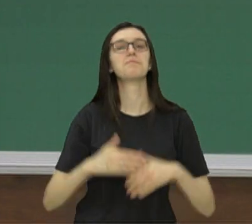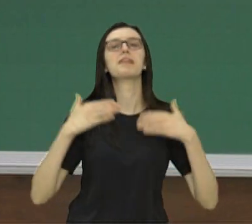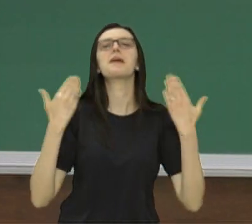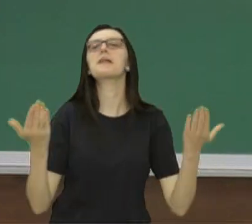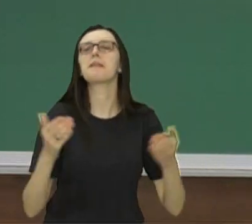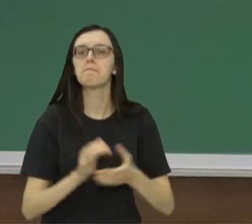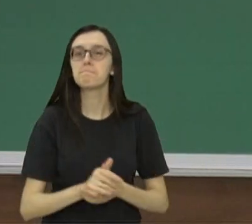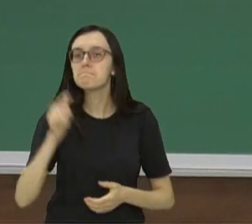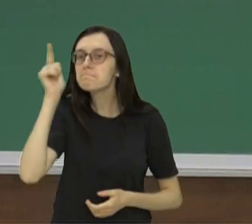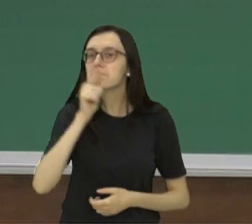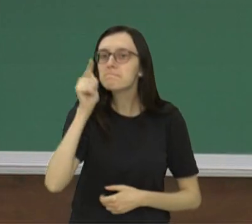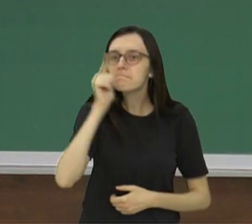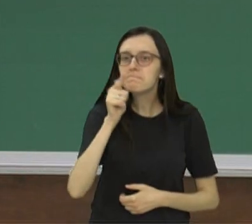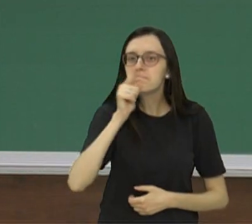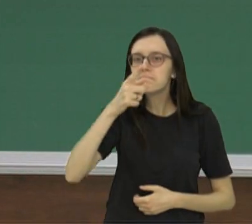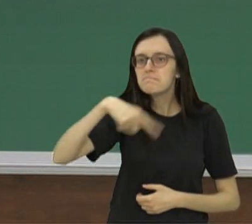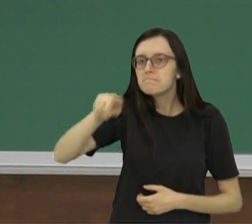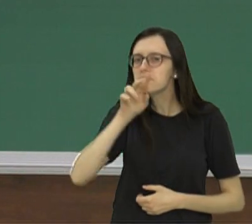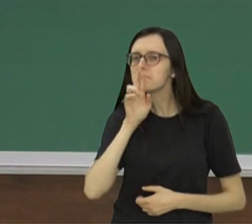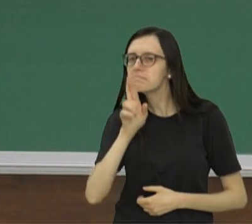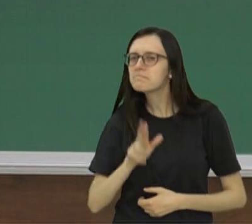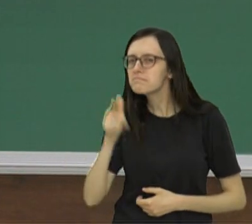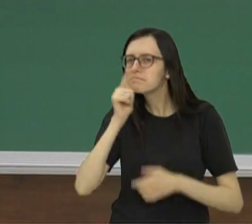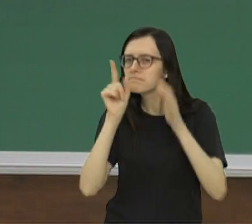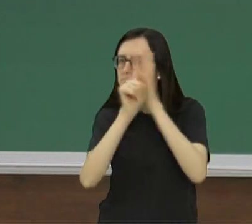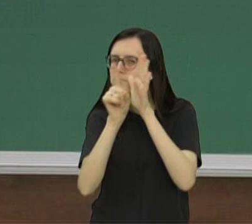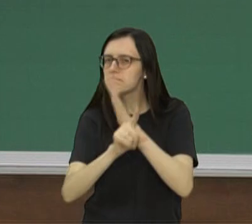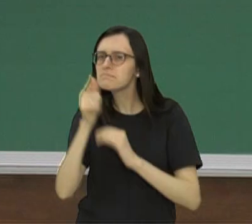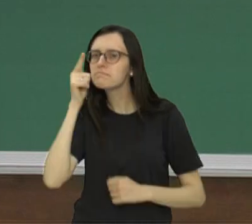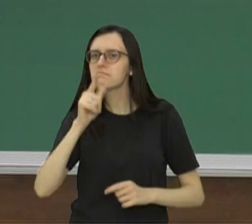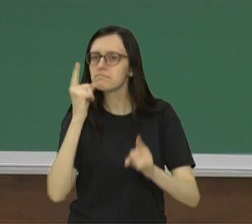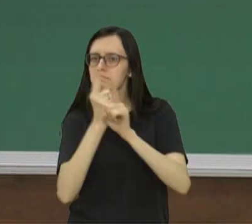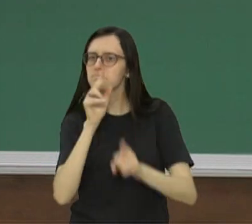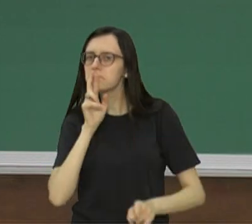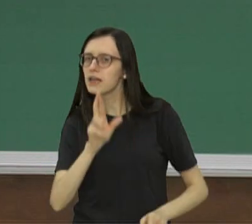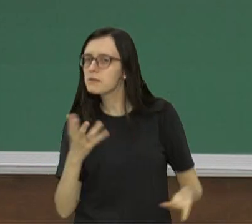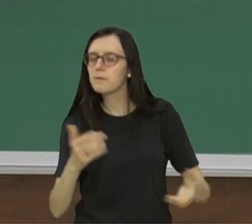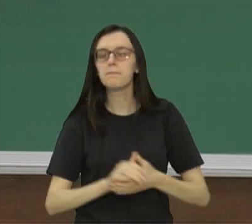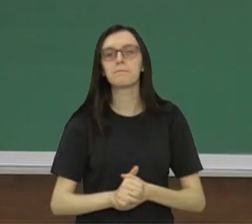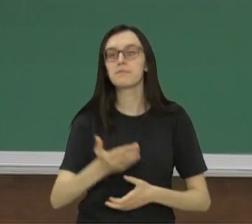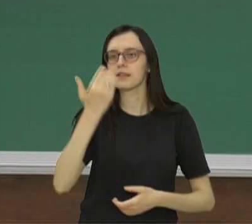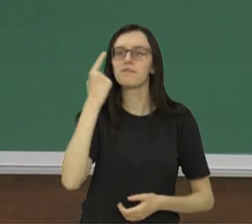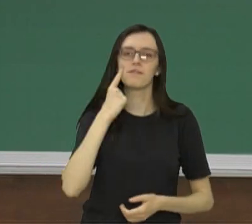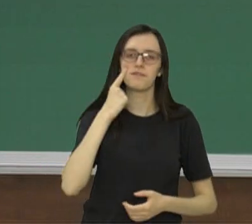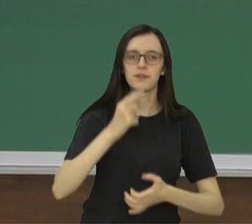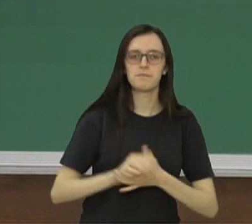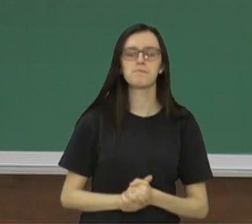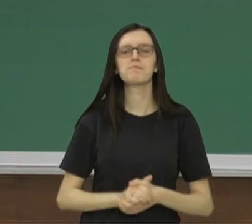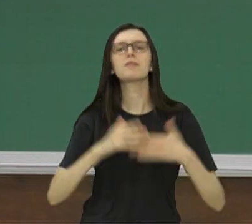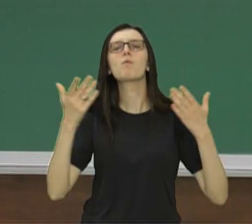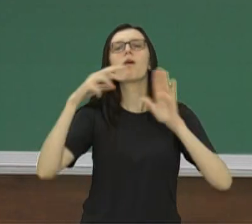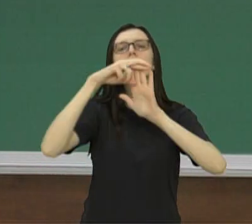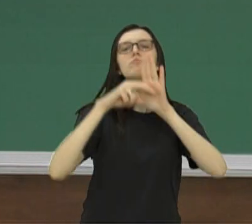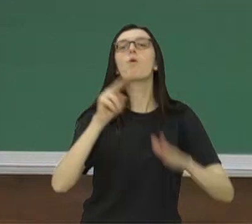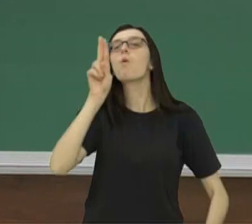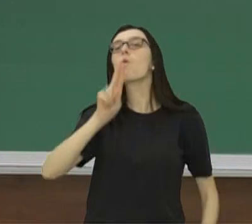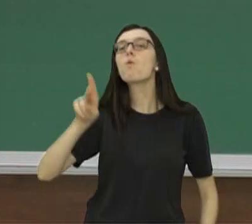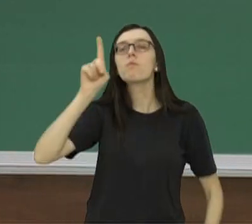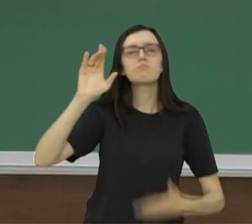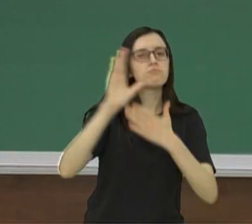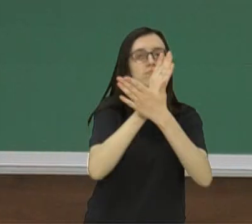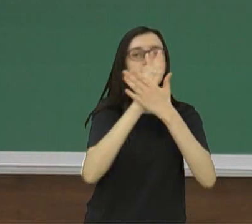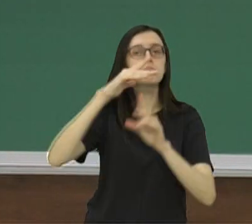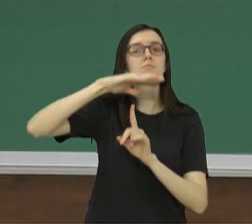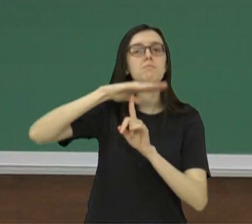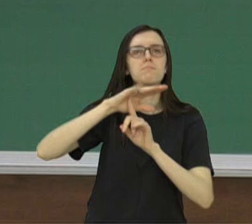Então, pessoal, conseguiram aí responder o quiz? Conseguiram achar a resposta? Vamos ver lá. Quais os critérios utilizados para dividir o